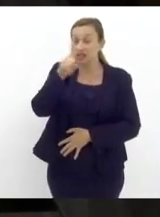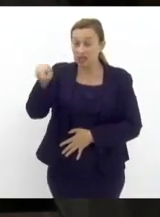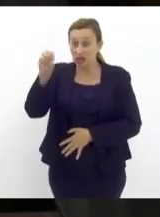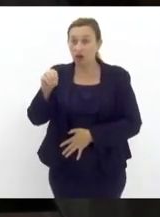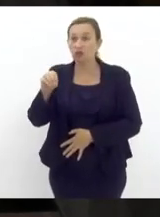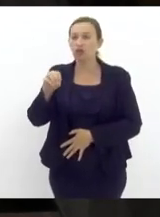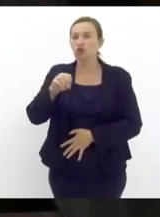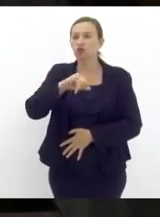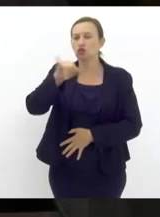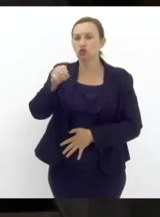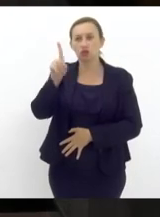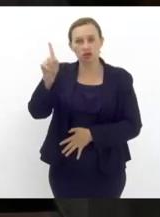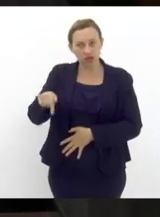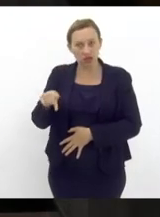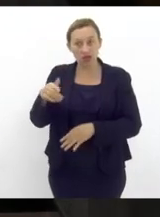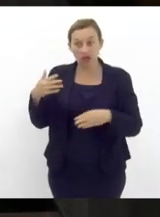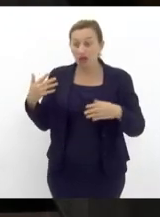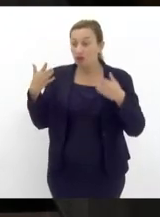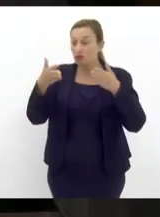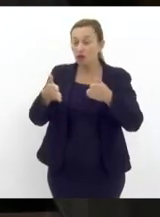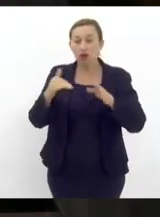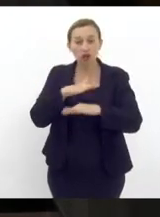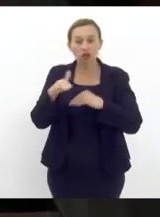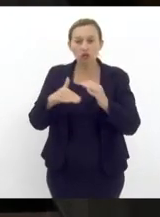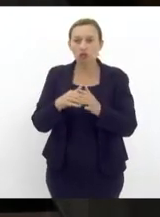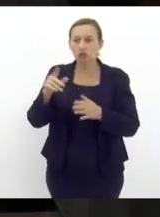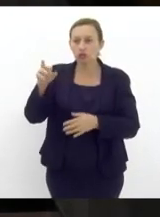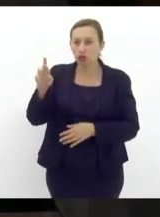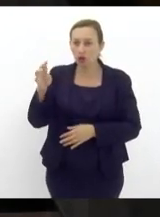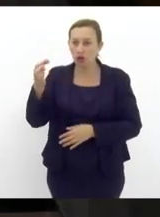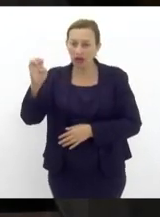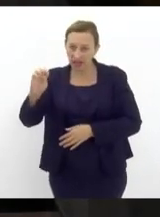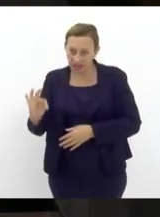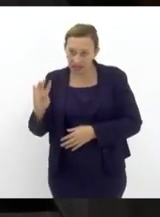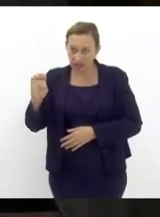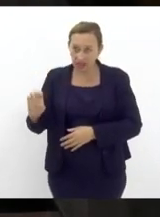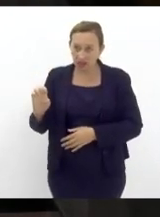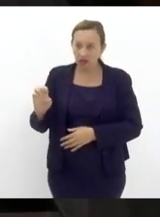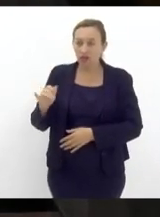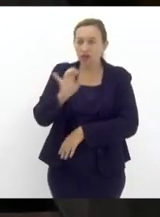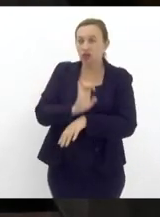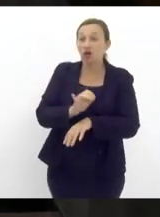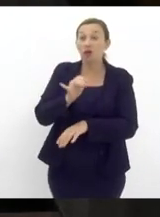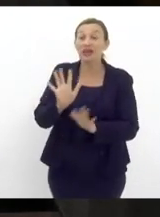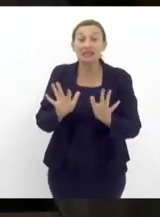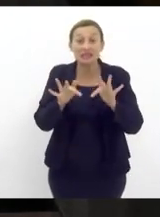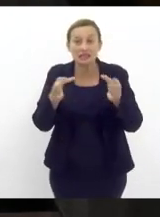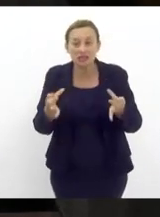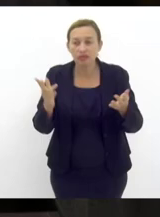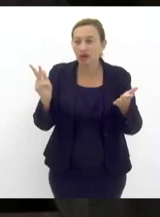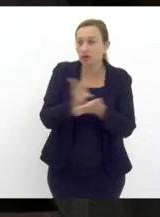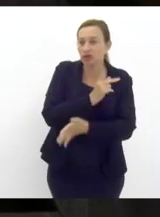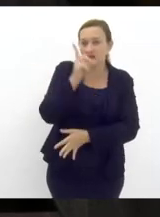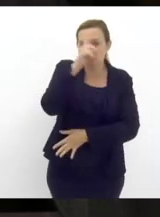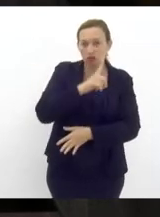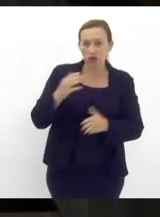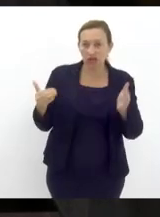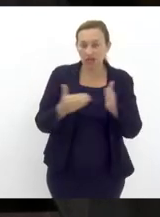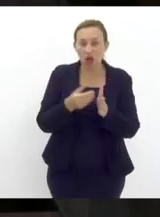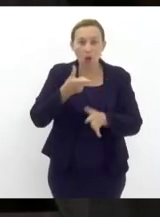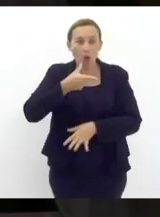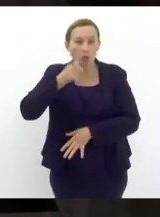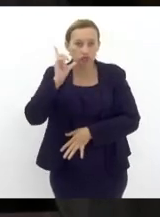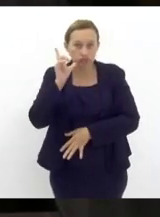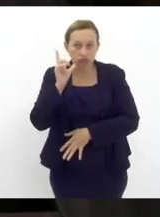Itaperuna reflete em todo Noroeste do Estado eu vou usar um simples exemplo que aconteceu de domingo até ontem